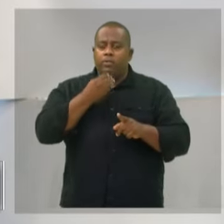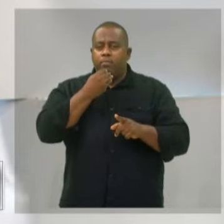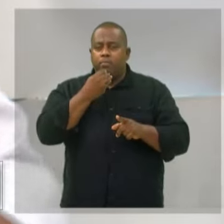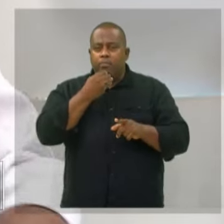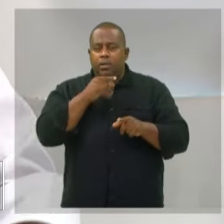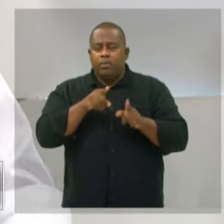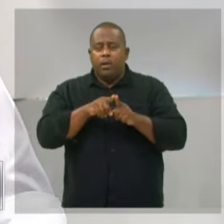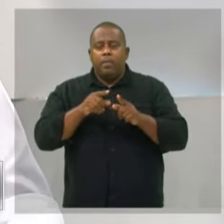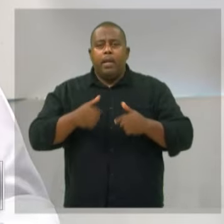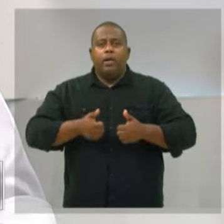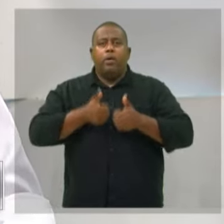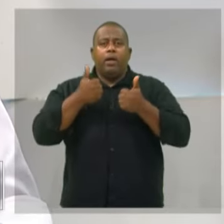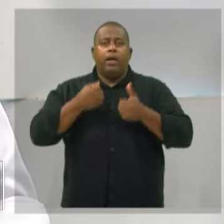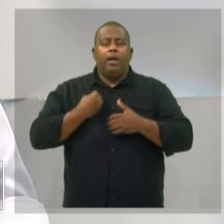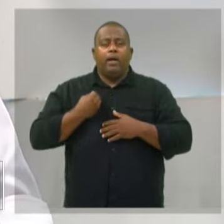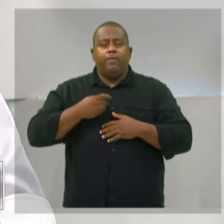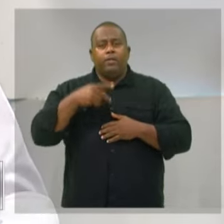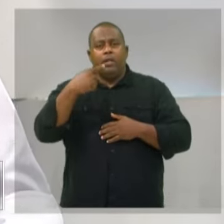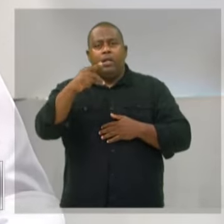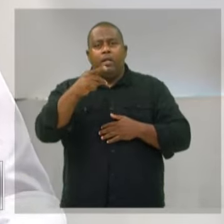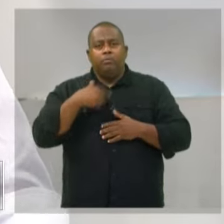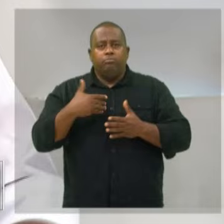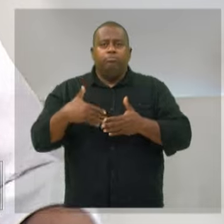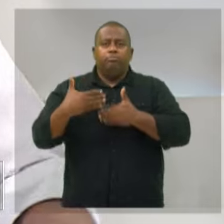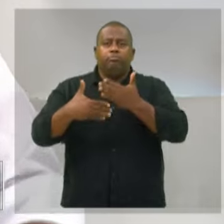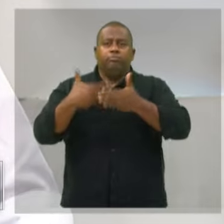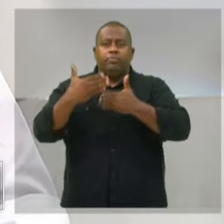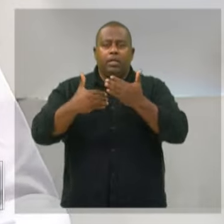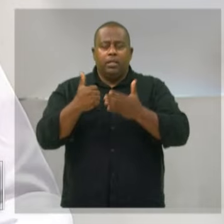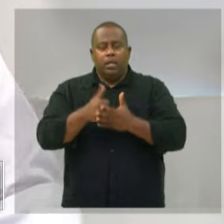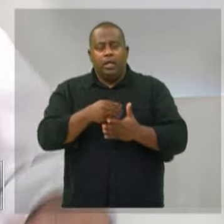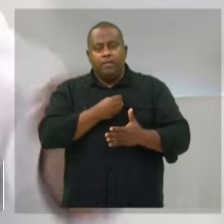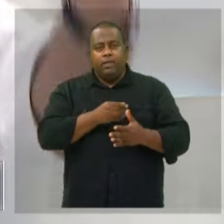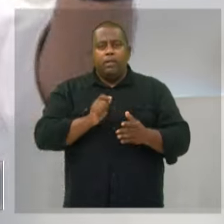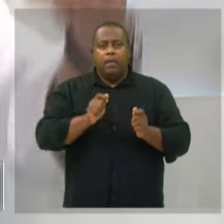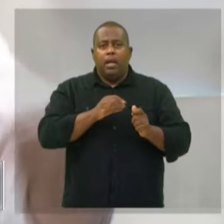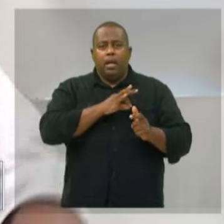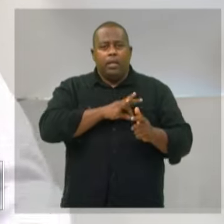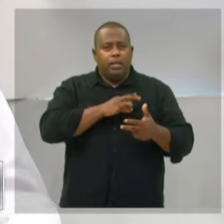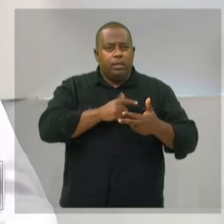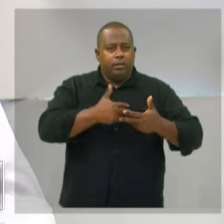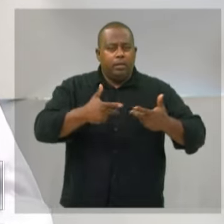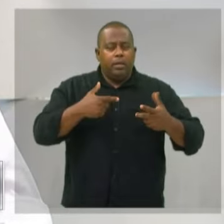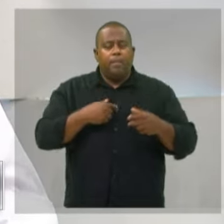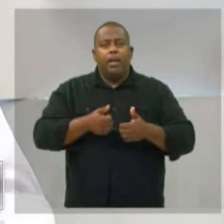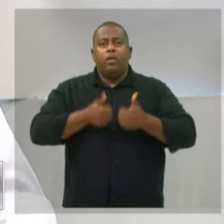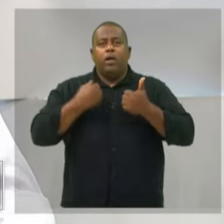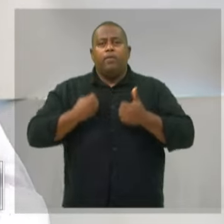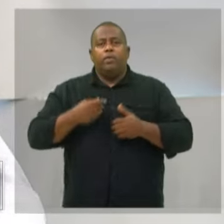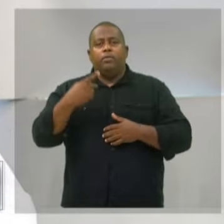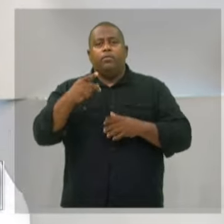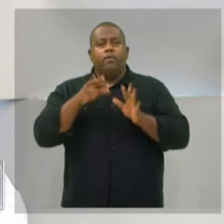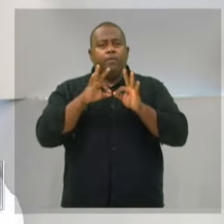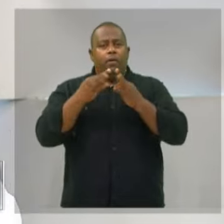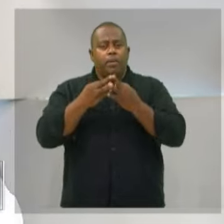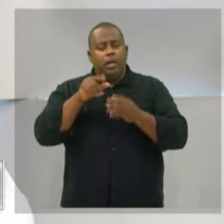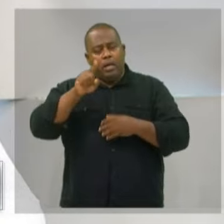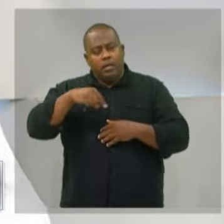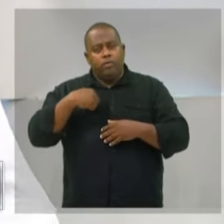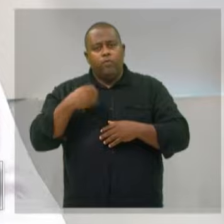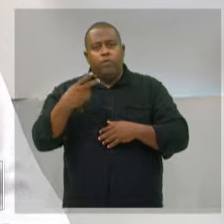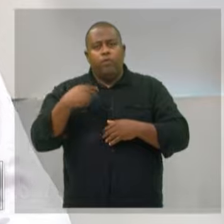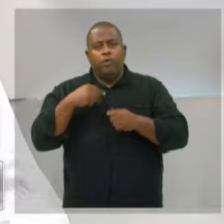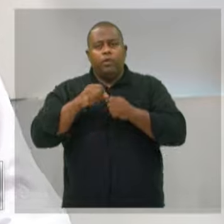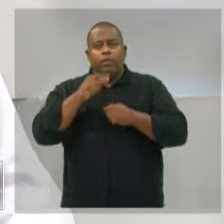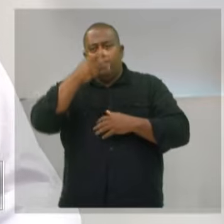e possa melhorar sua vida melhorar suas condições de subsistência e melhorar a vida da sua família é isso que eu vou fazer como Prefeito